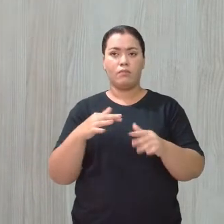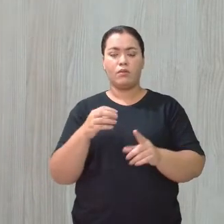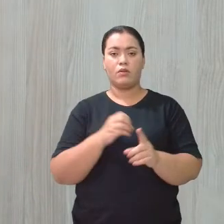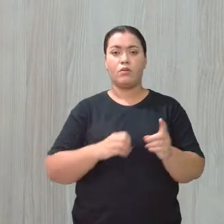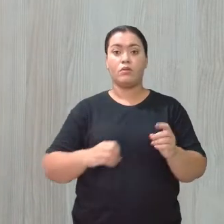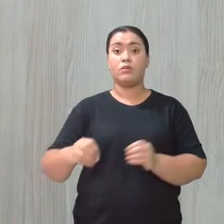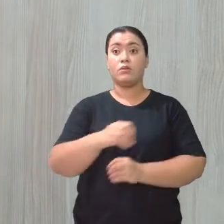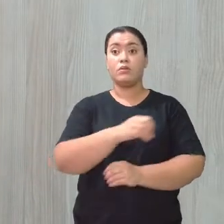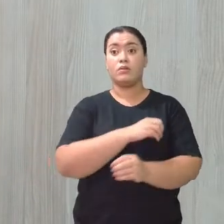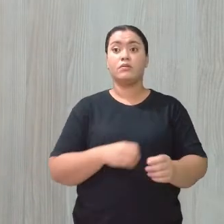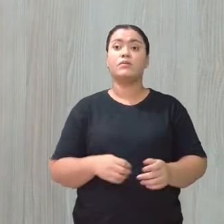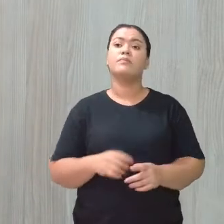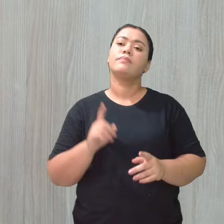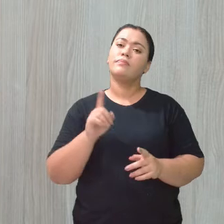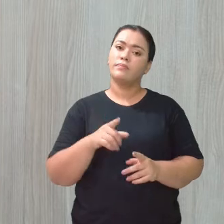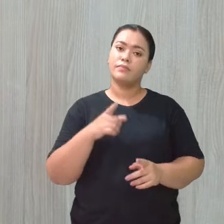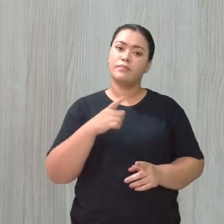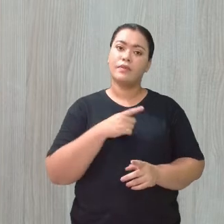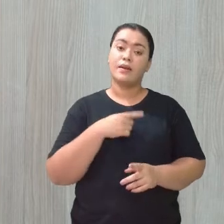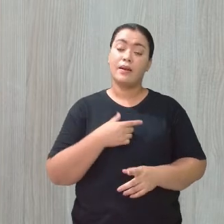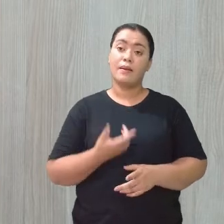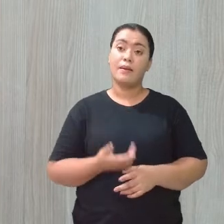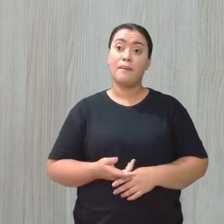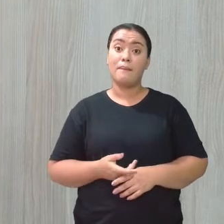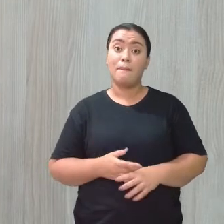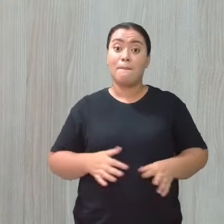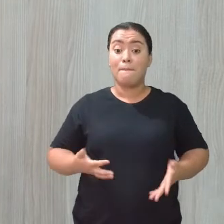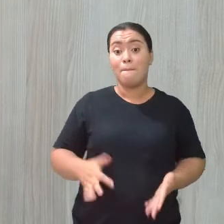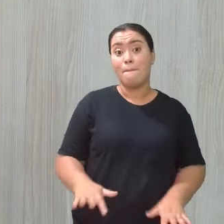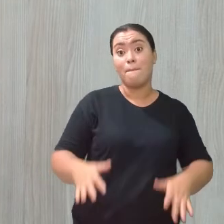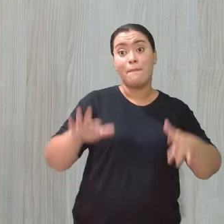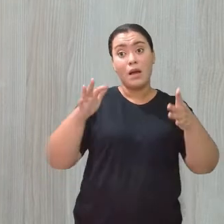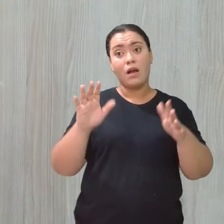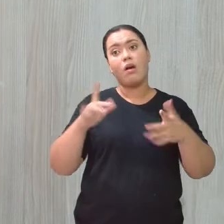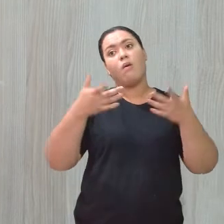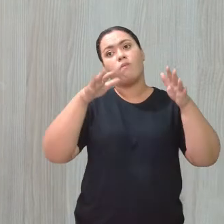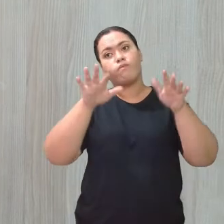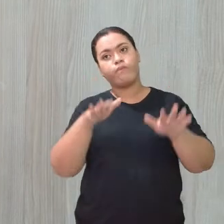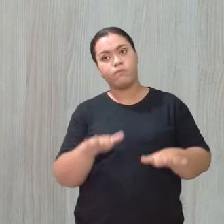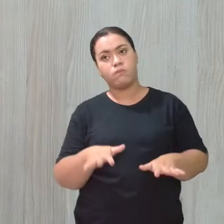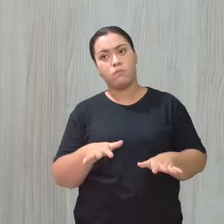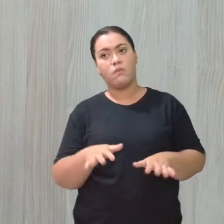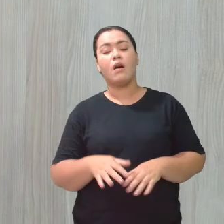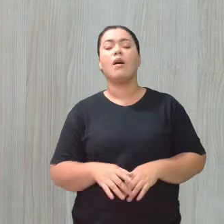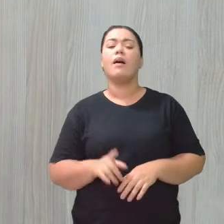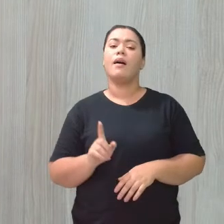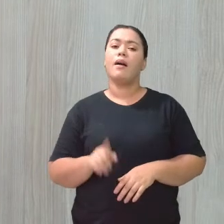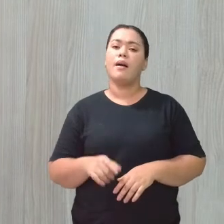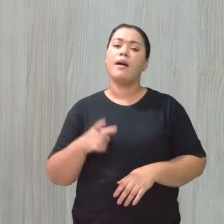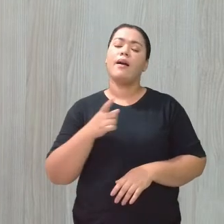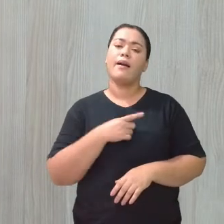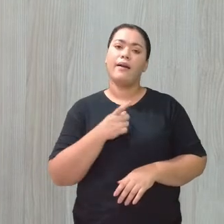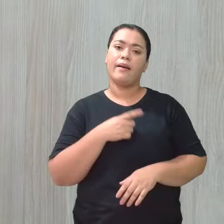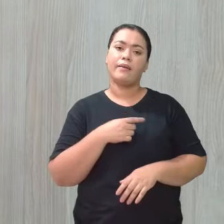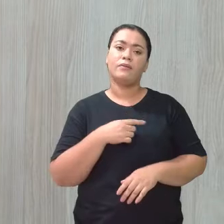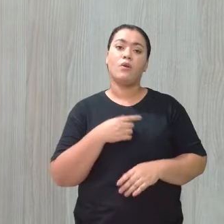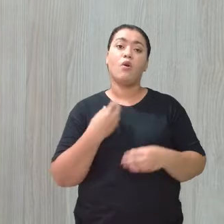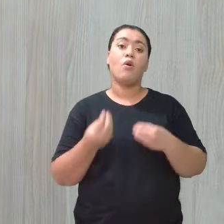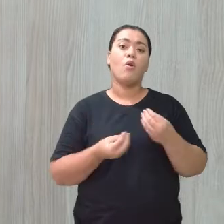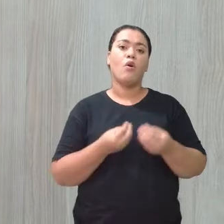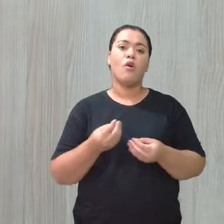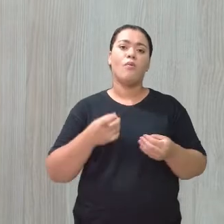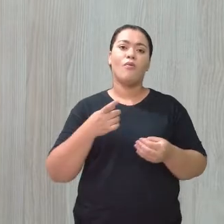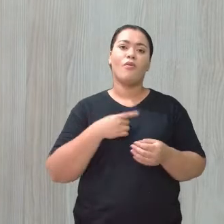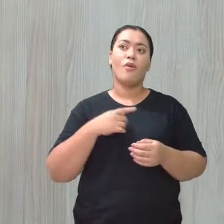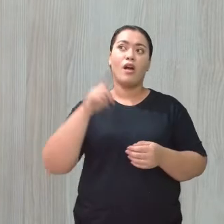rotação. Então, essa questão aí da maré muito alta e muito baixa, né, a maré morta, está relacionada à posição